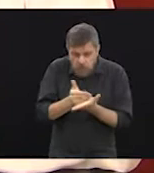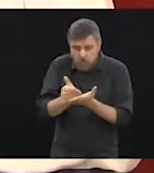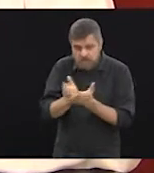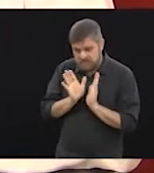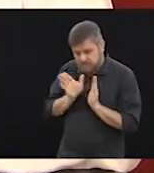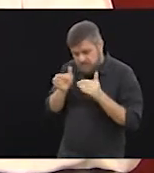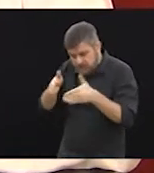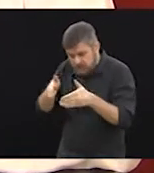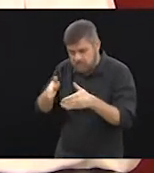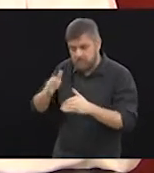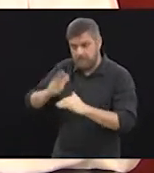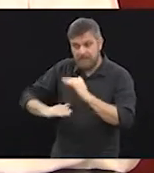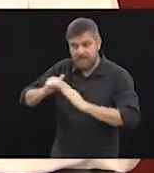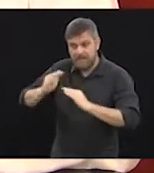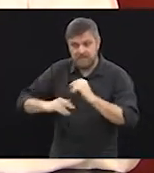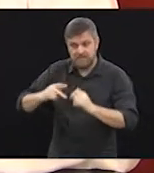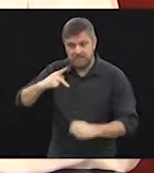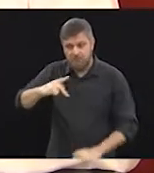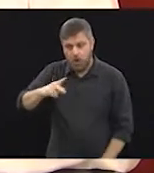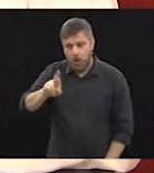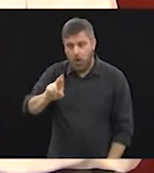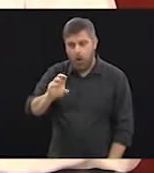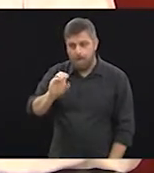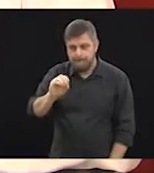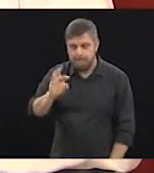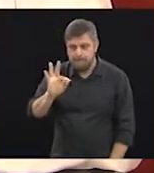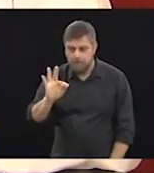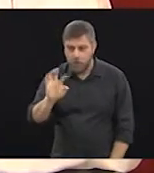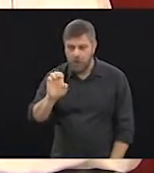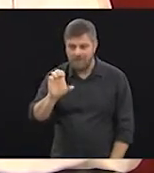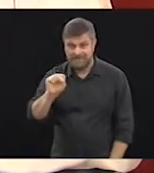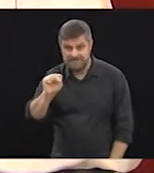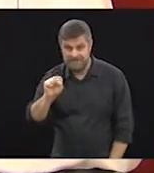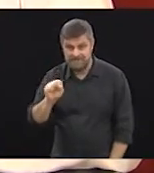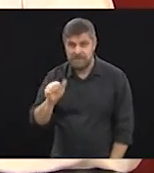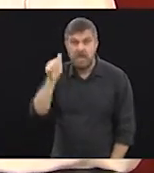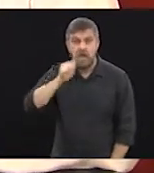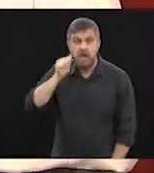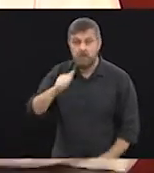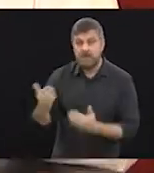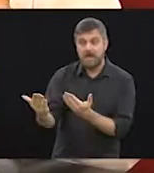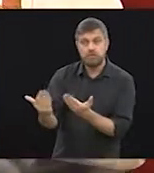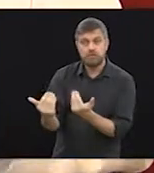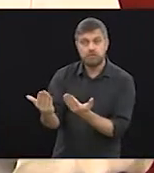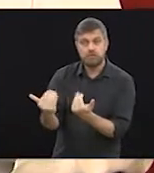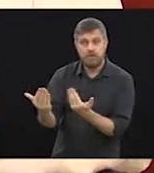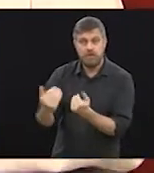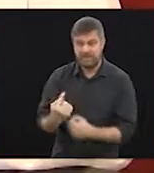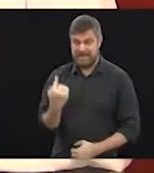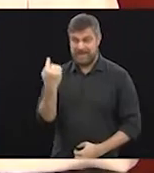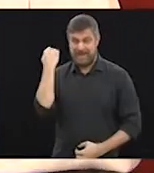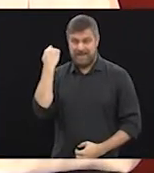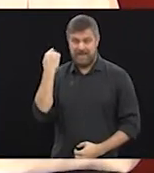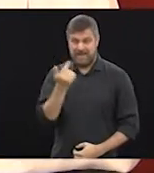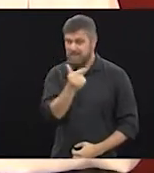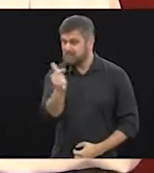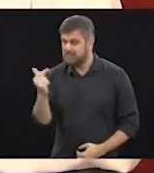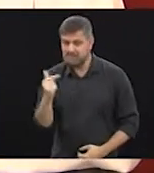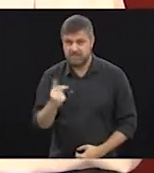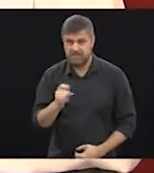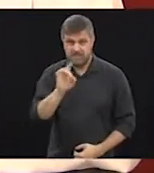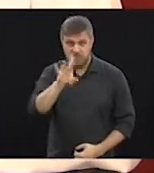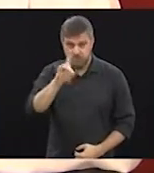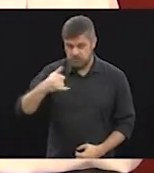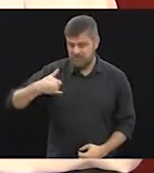trabalhando, fazendo próteses em pacientes jovens. Por quê? Naquela época só se fazia